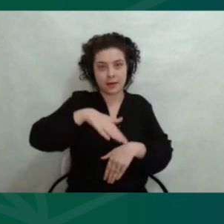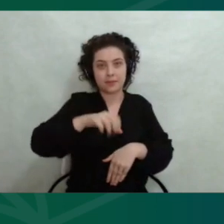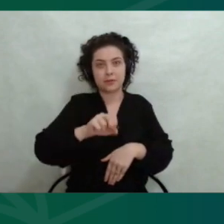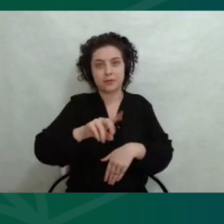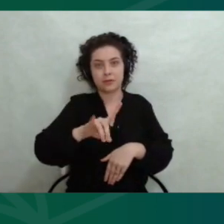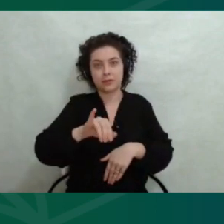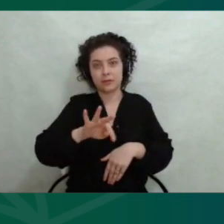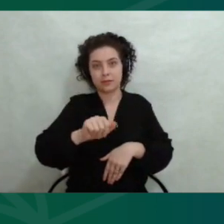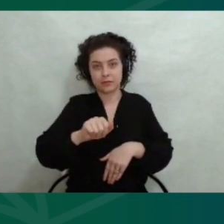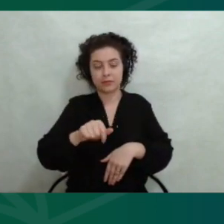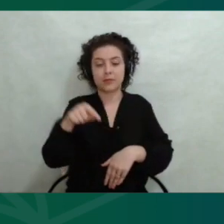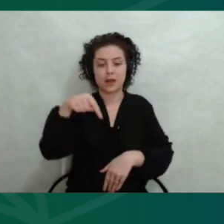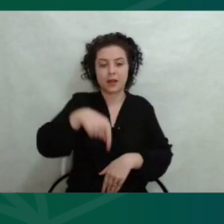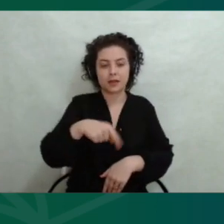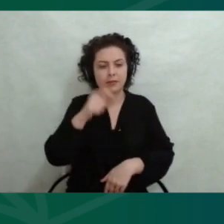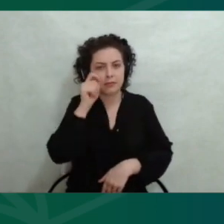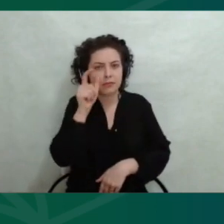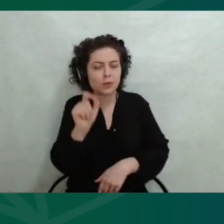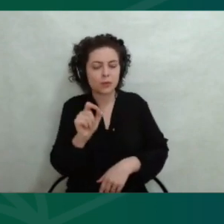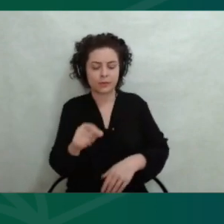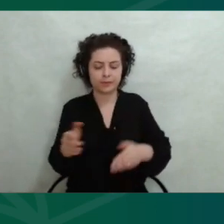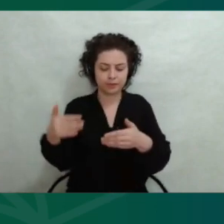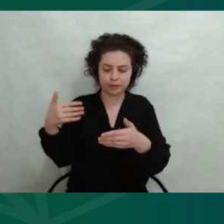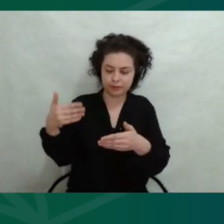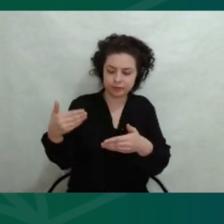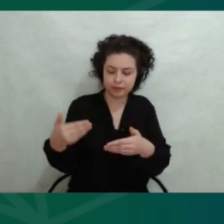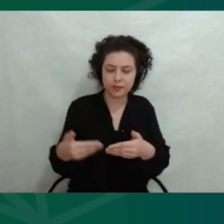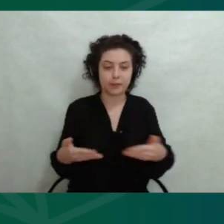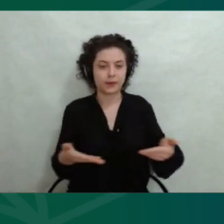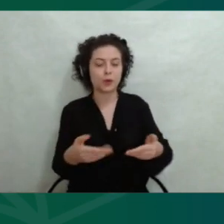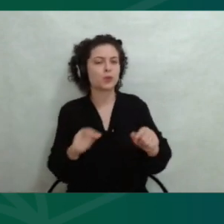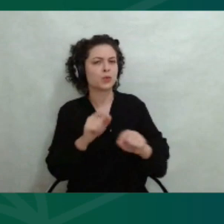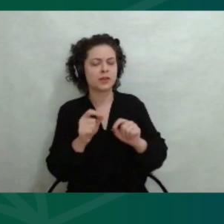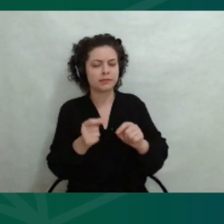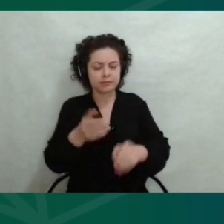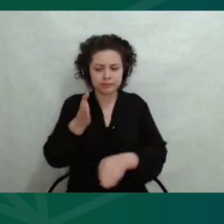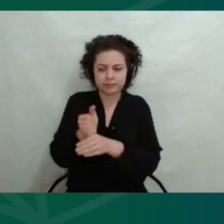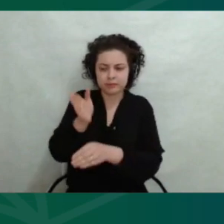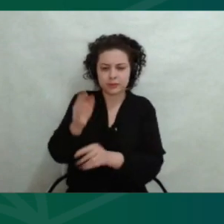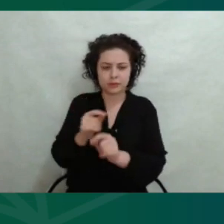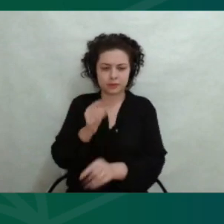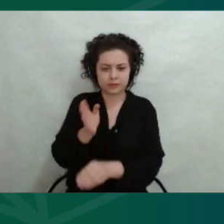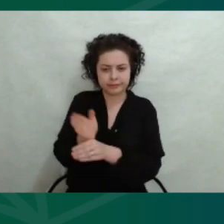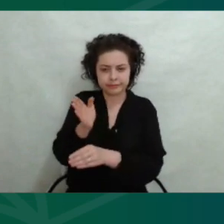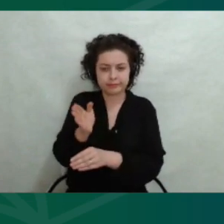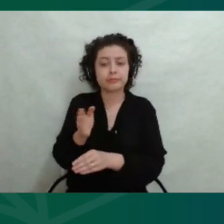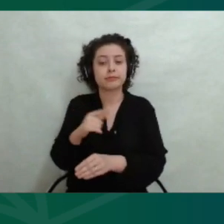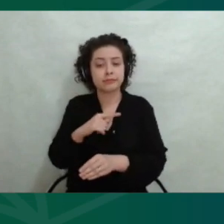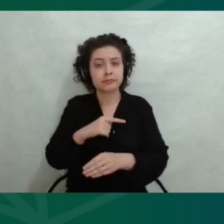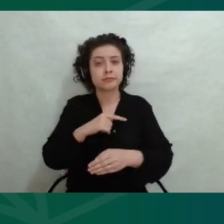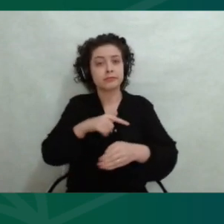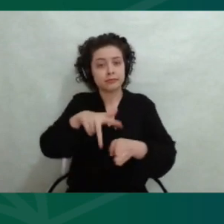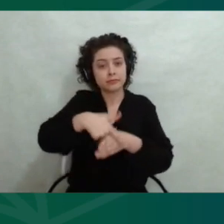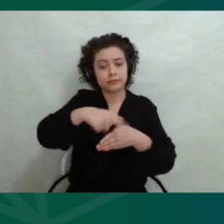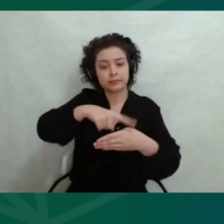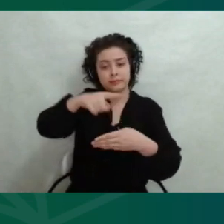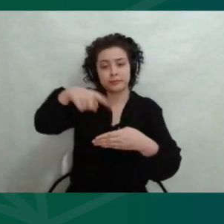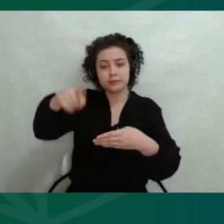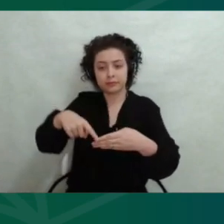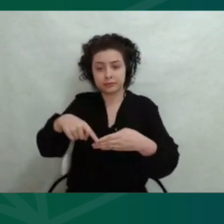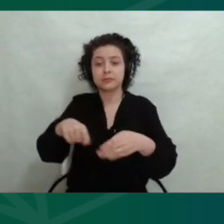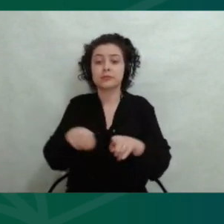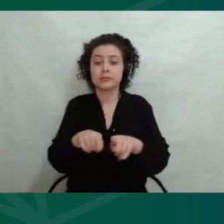Aqui é muito interessante, porque acometeu, foi identificada também em camelos, em dromedários também,